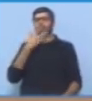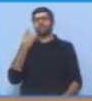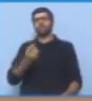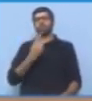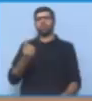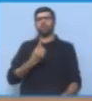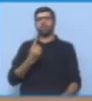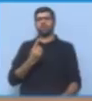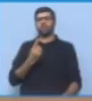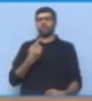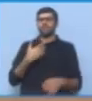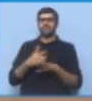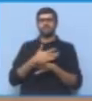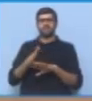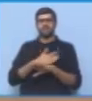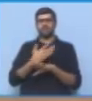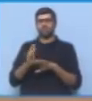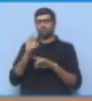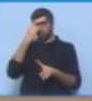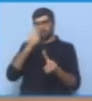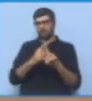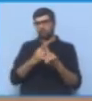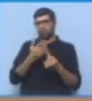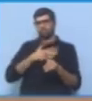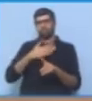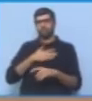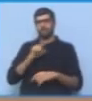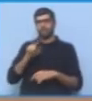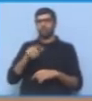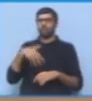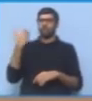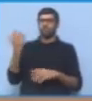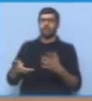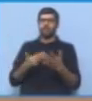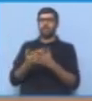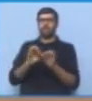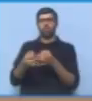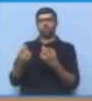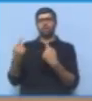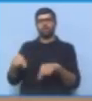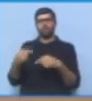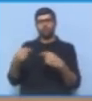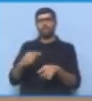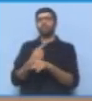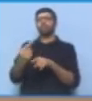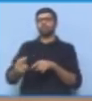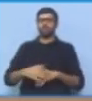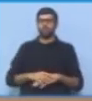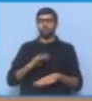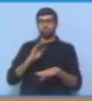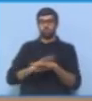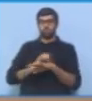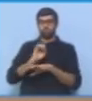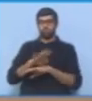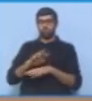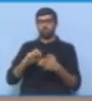isolada, separada de todos estes objetivos. E esta é também uma revolta que faz algum sentido. E é porquê? Porque o problema é, o